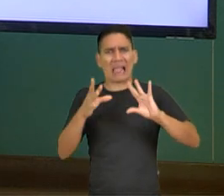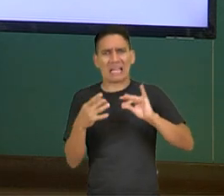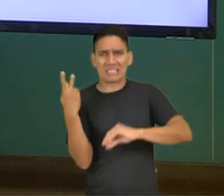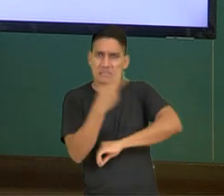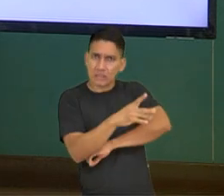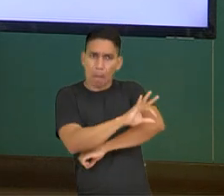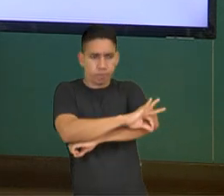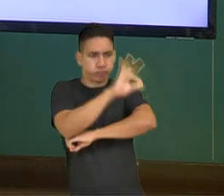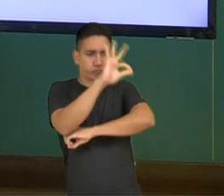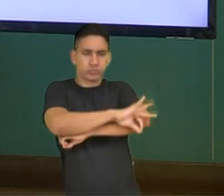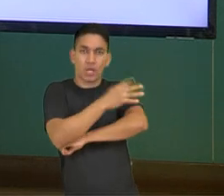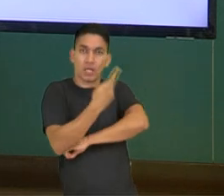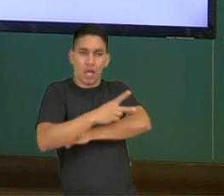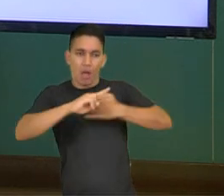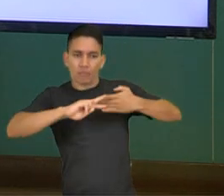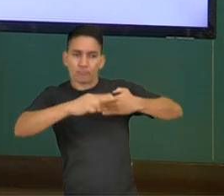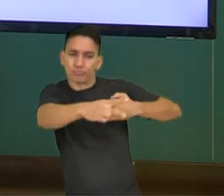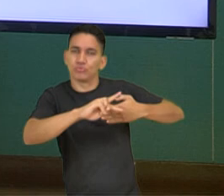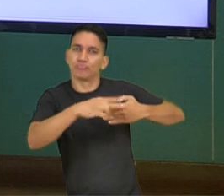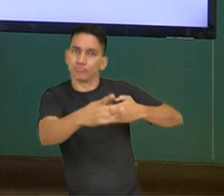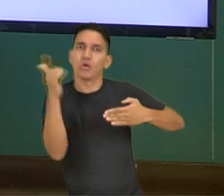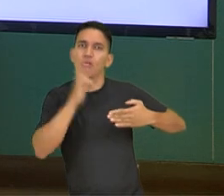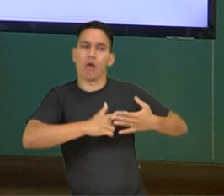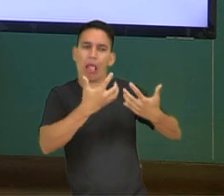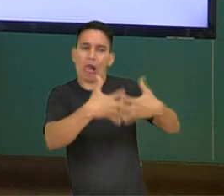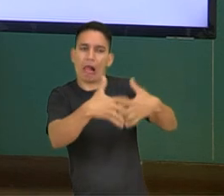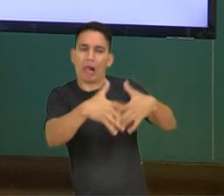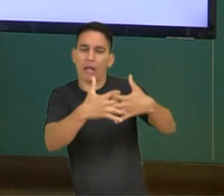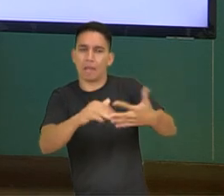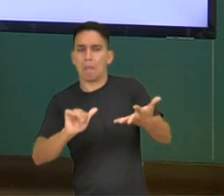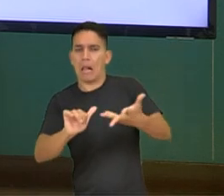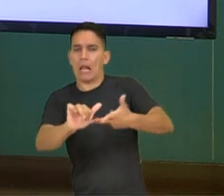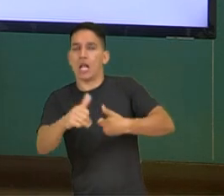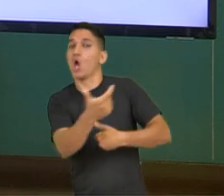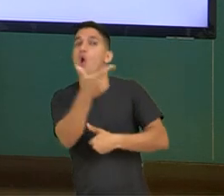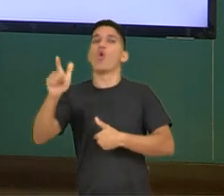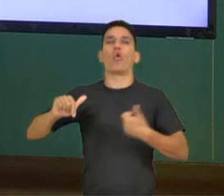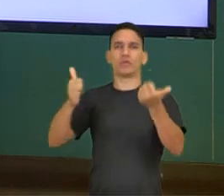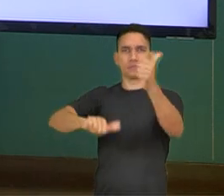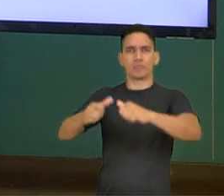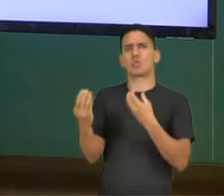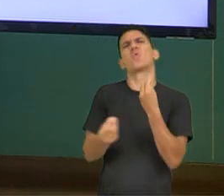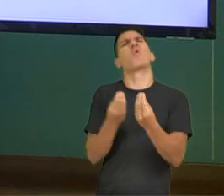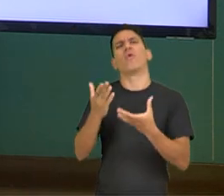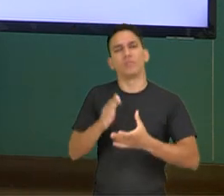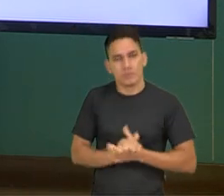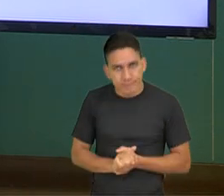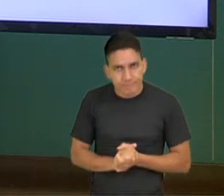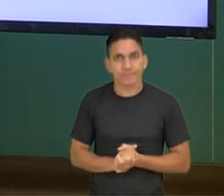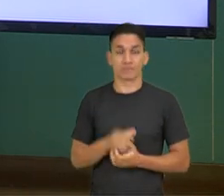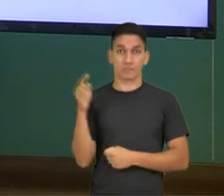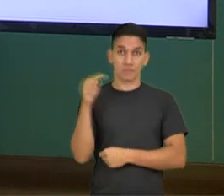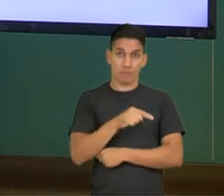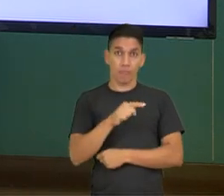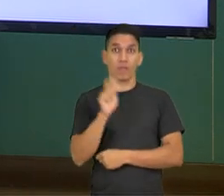se extrai uma quantidade enorme de substâncias químicas. Como extrai?